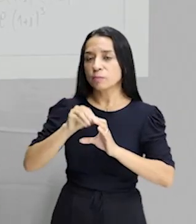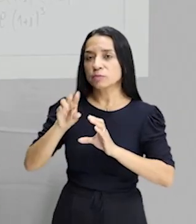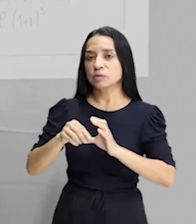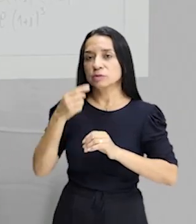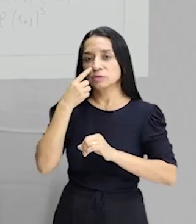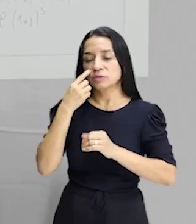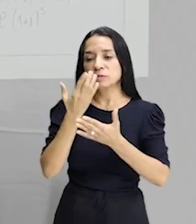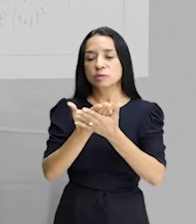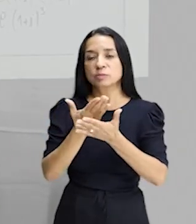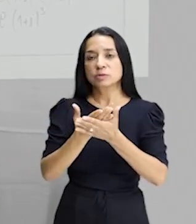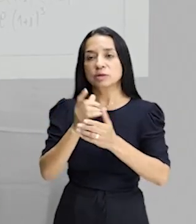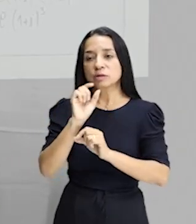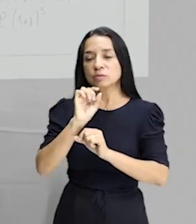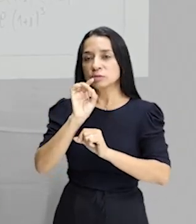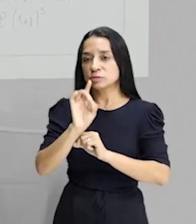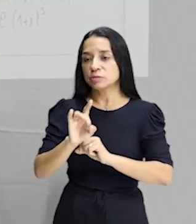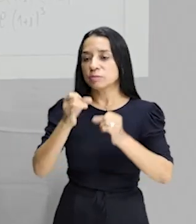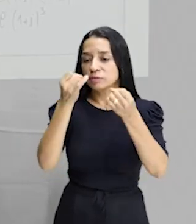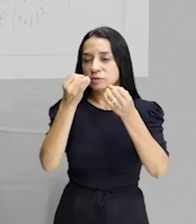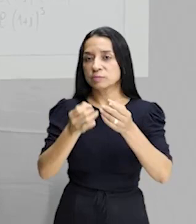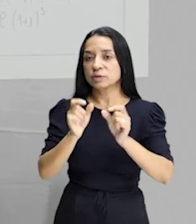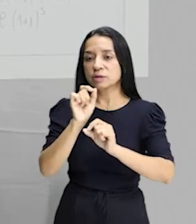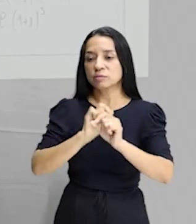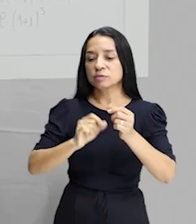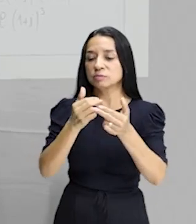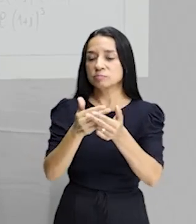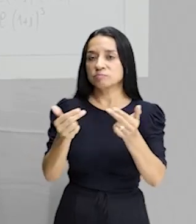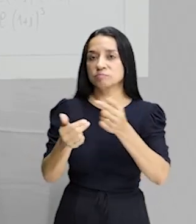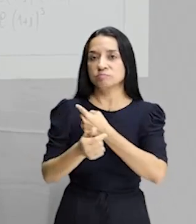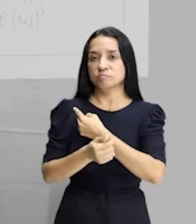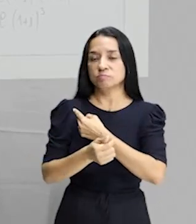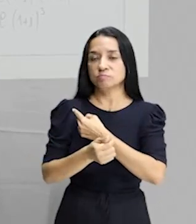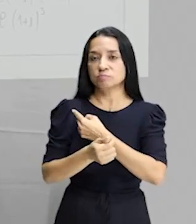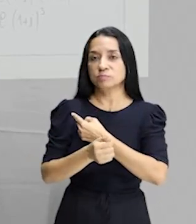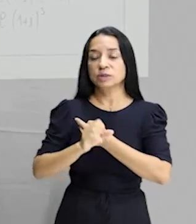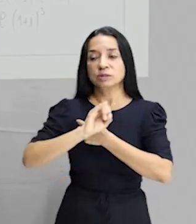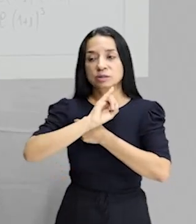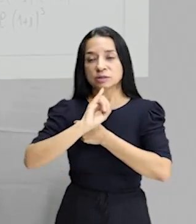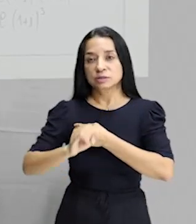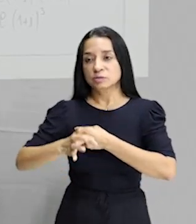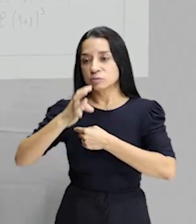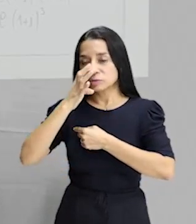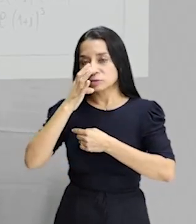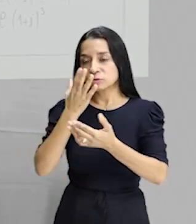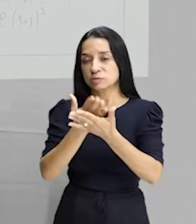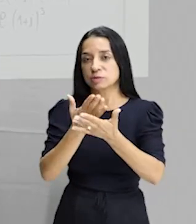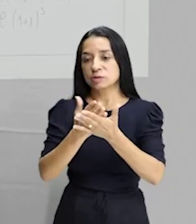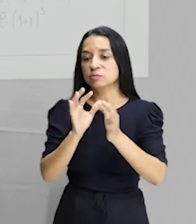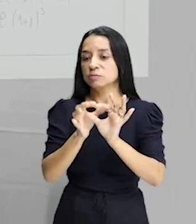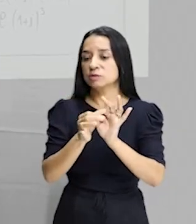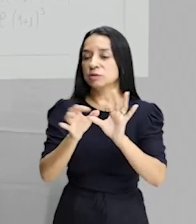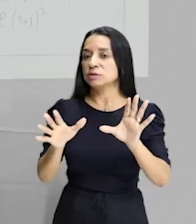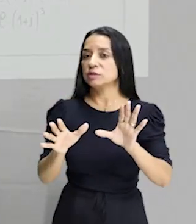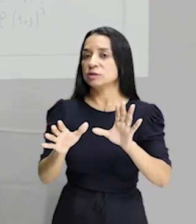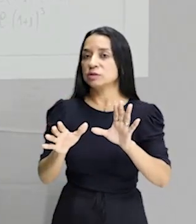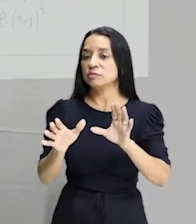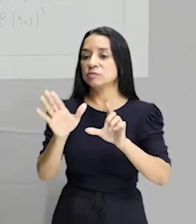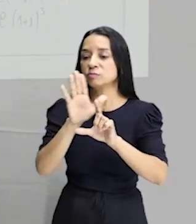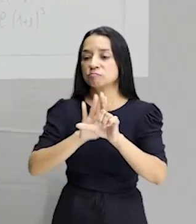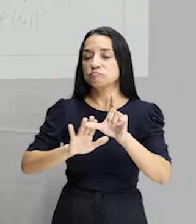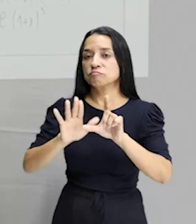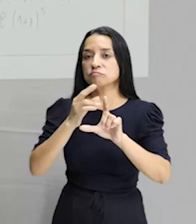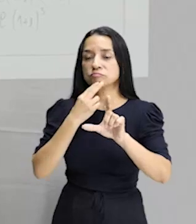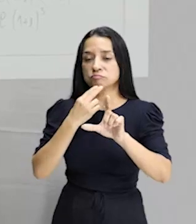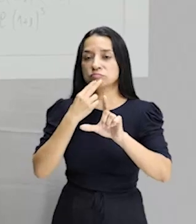explicar o que são esses elementos aqui se você ainda não assistiu essas aulas tá lá disponível no canal do YouTube da plataforma né